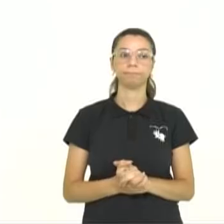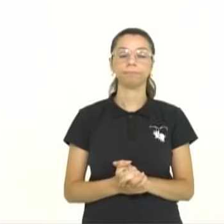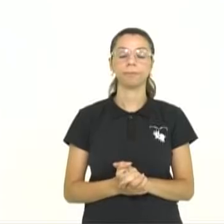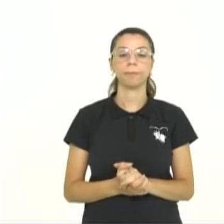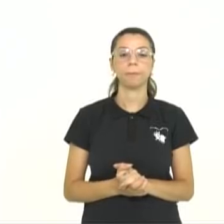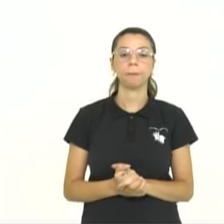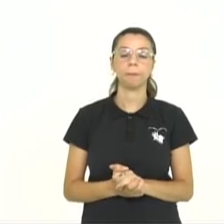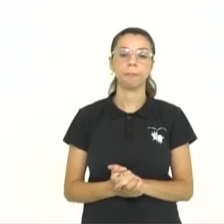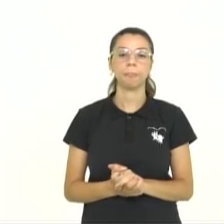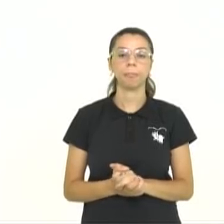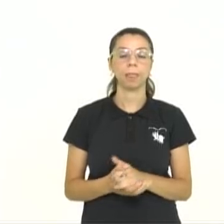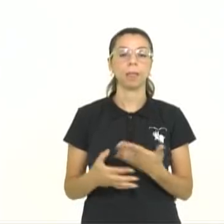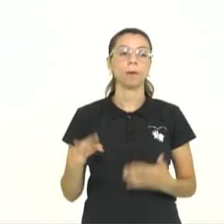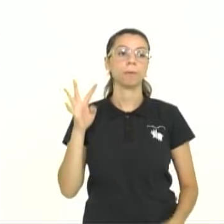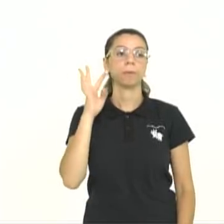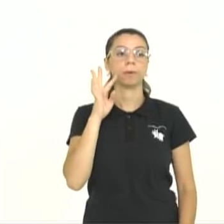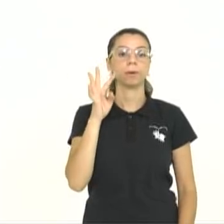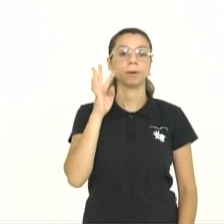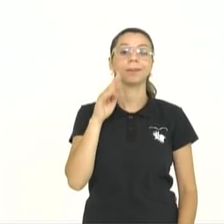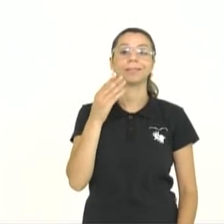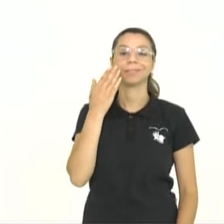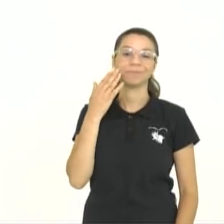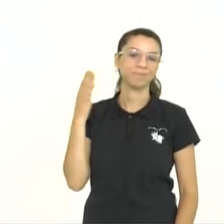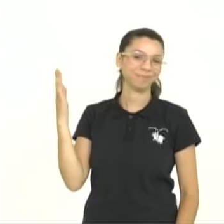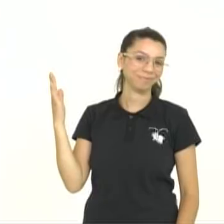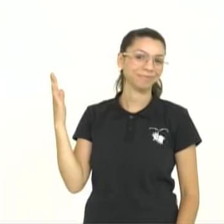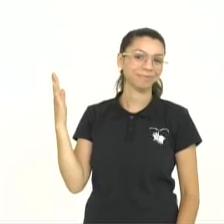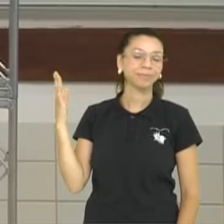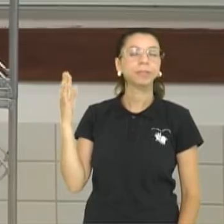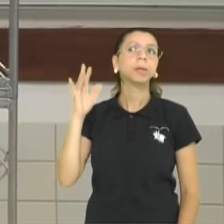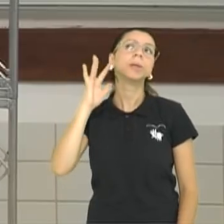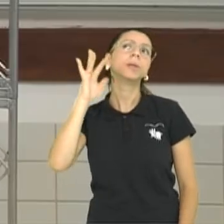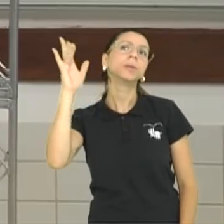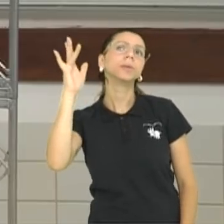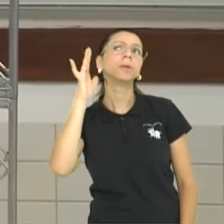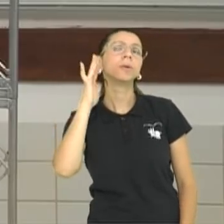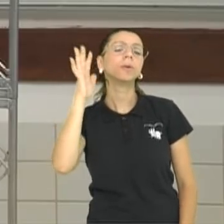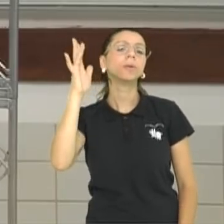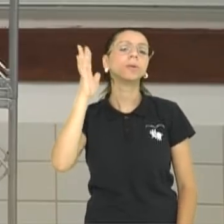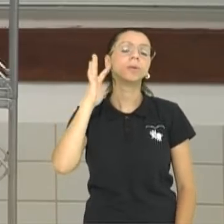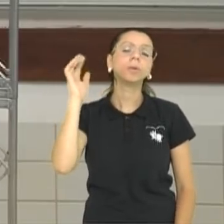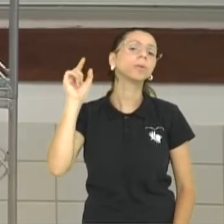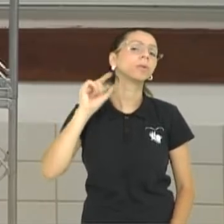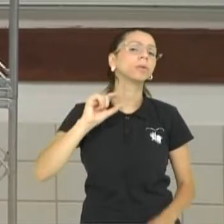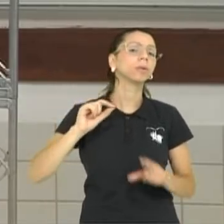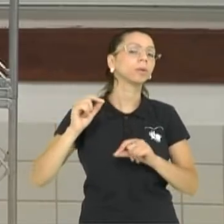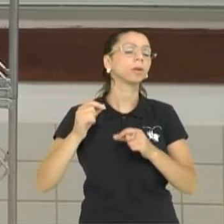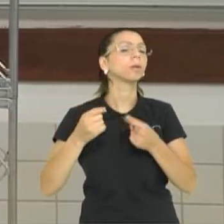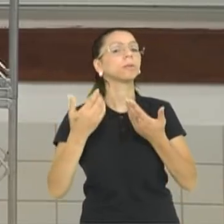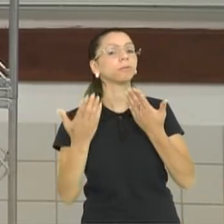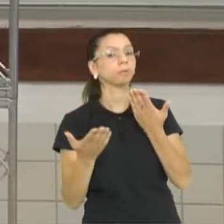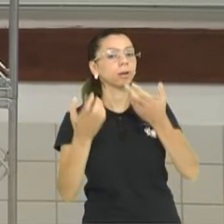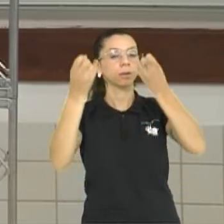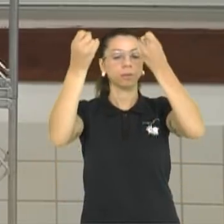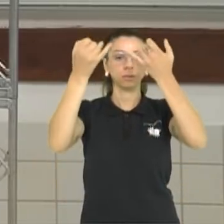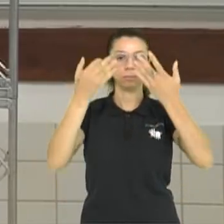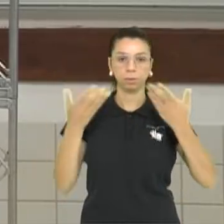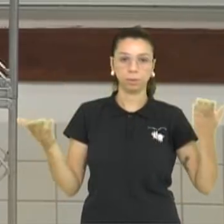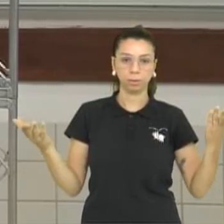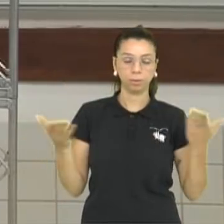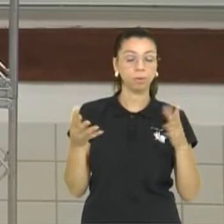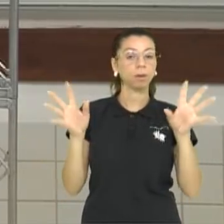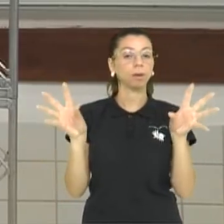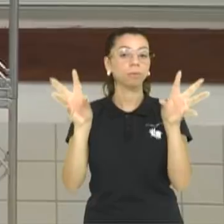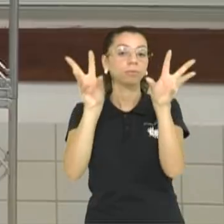E olha o que eu trago para vocês, um mapa conceitual. Então, as ideias do que nós conversamos hoje estão o quê?